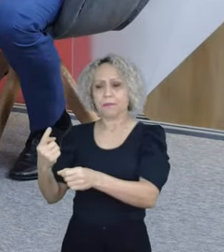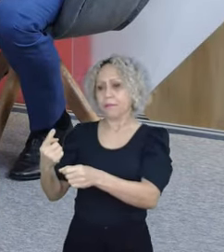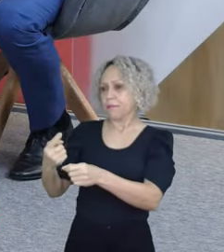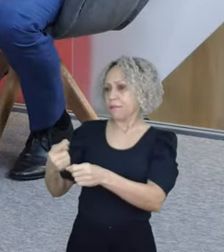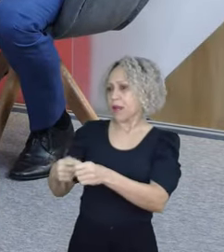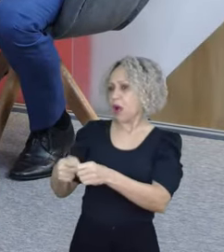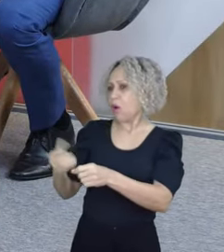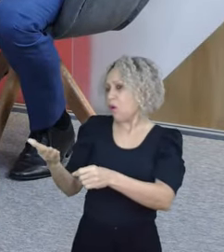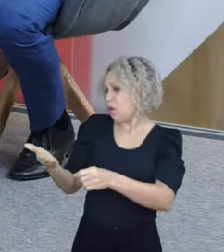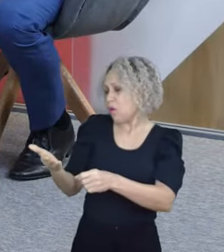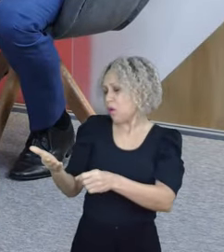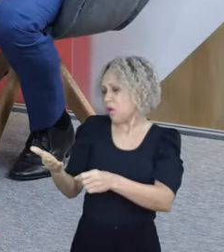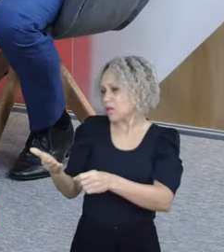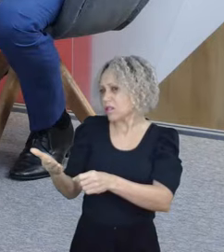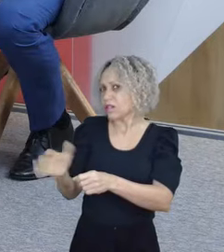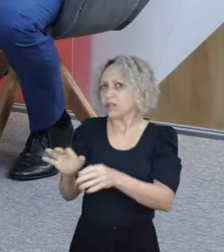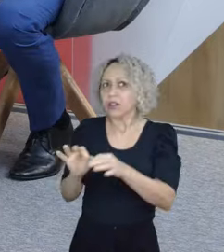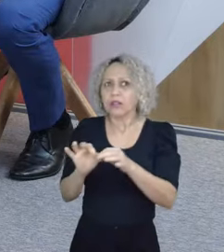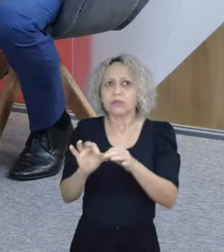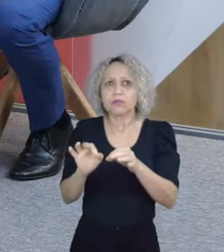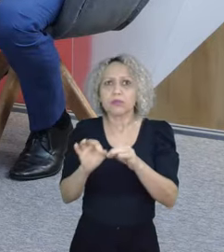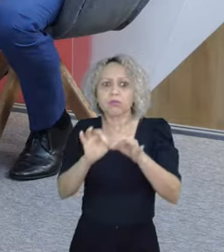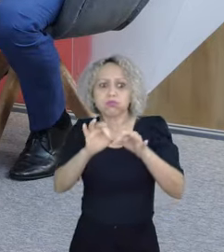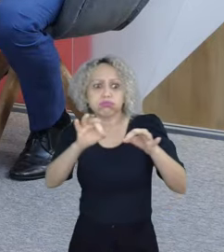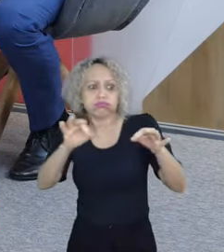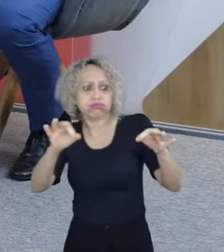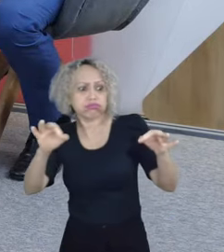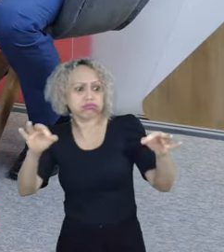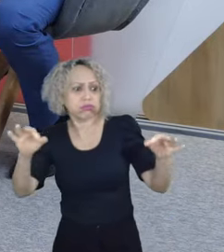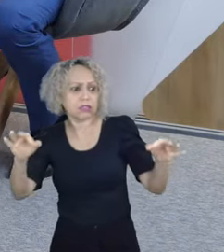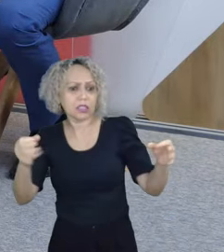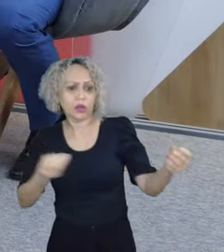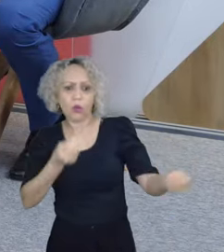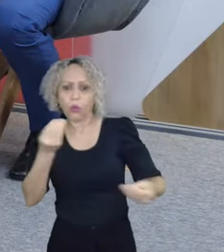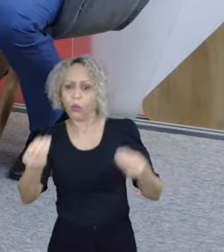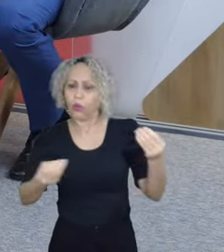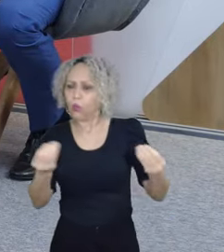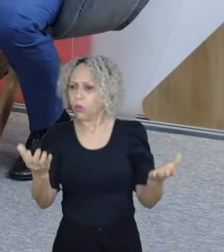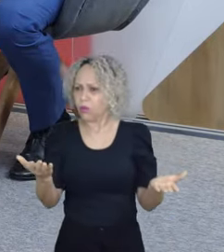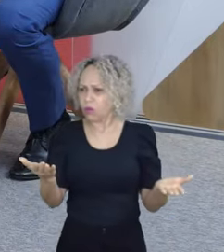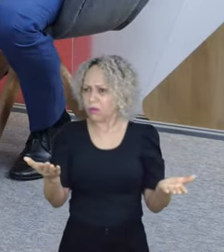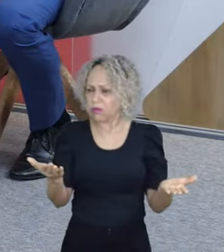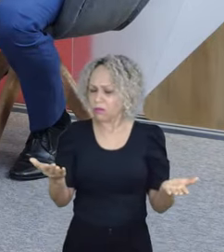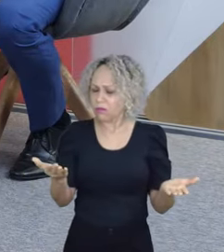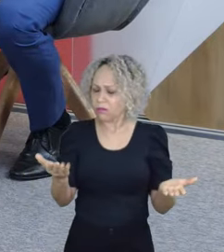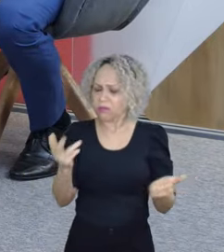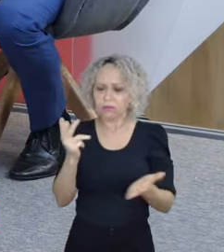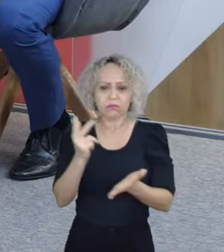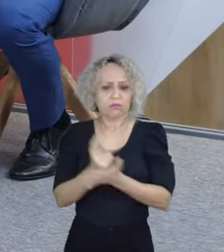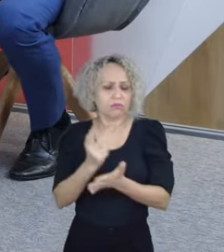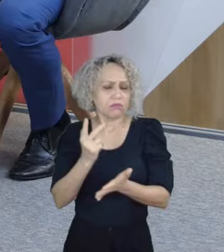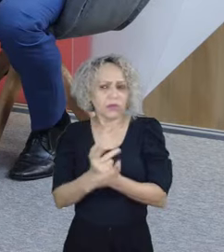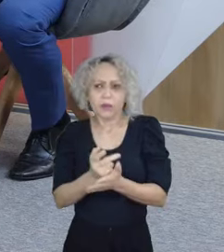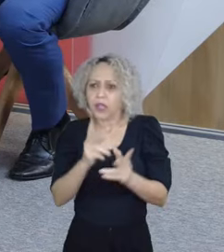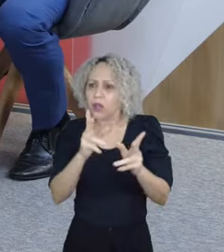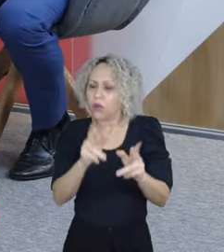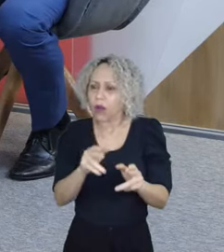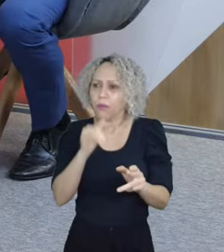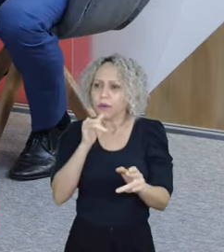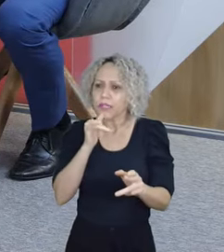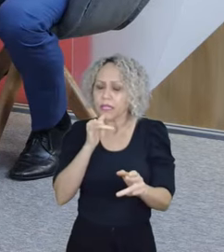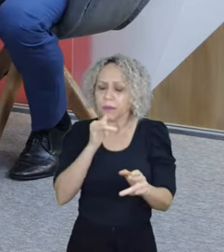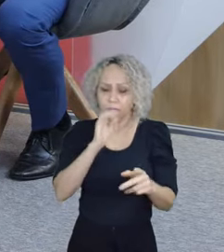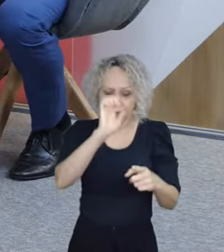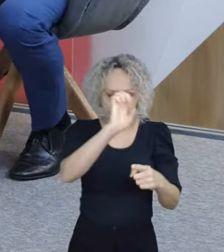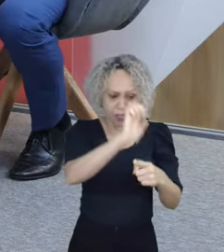numa cidade que está a 500 quilômetros de distância de uma região para outra no mesmo estado. Da mesma maneira, não faz sentido alguém que se elegeu por um